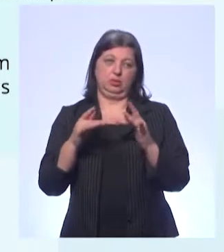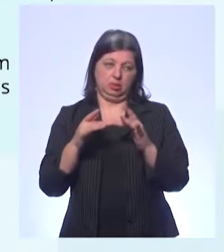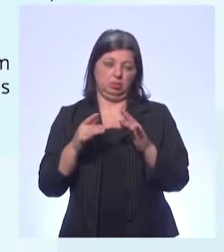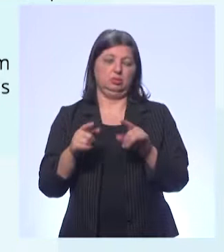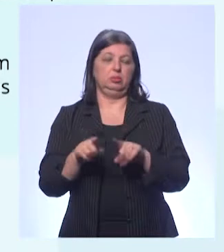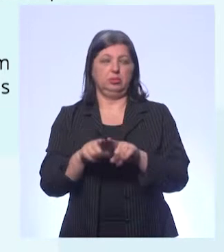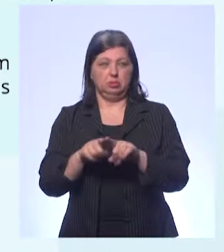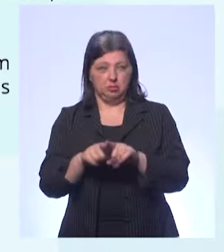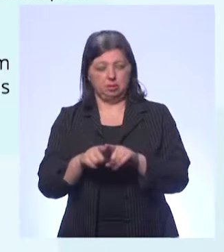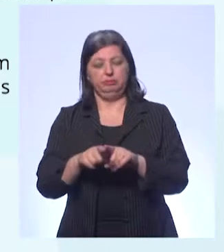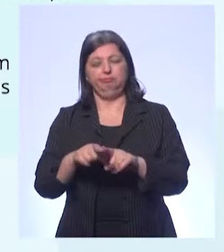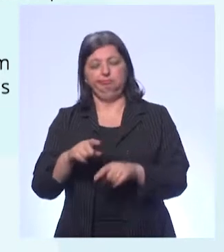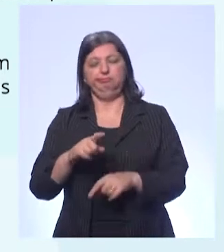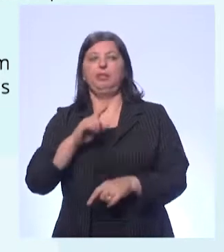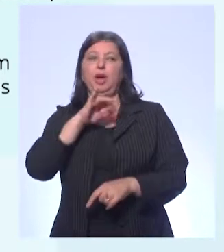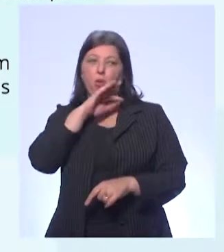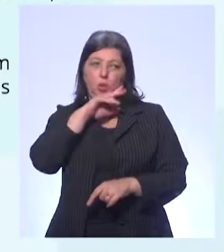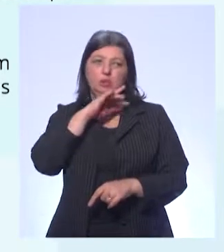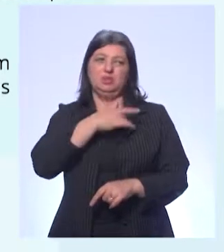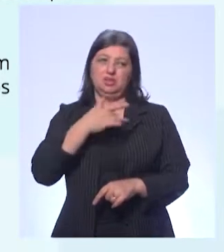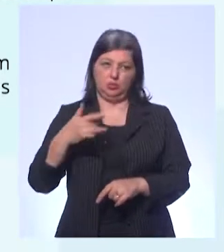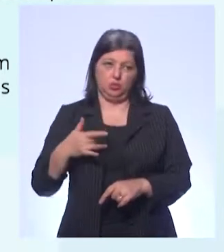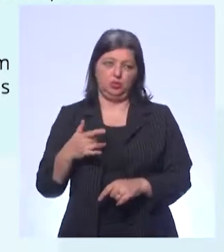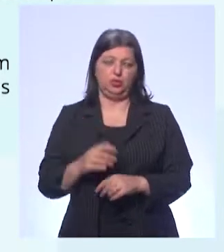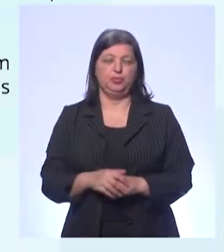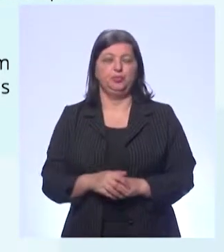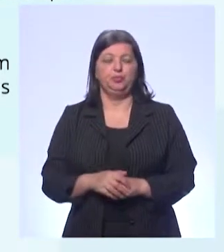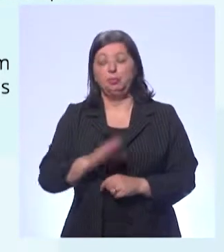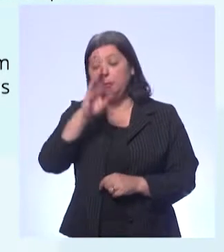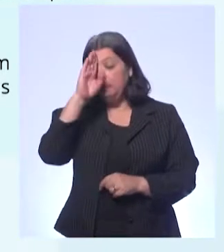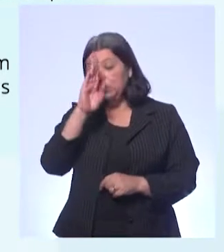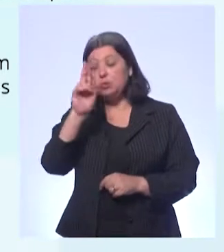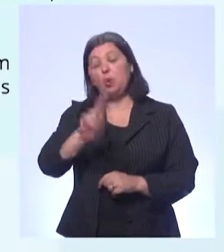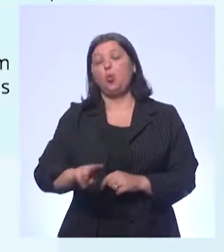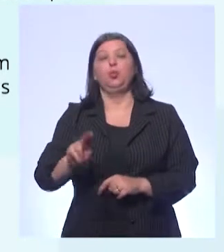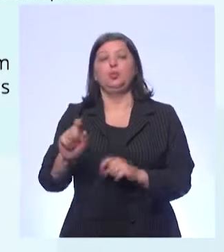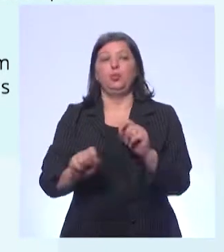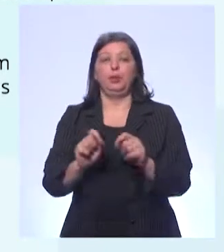em excesso no organismo. Principal uso